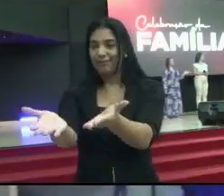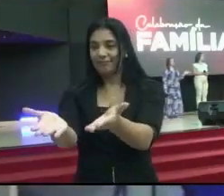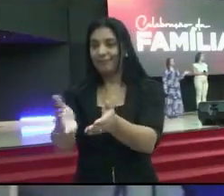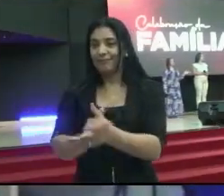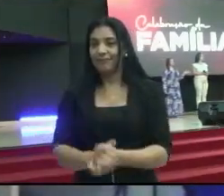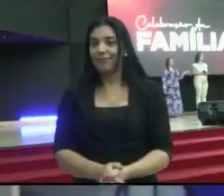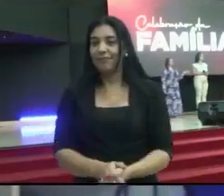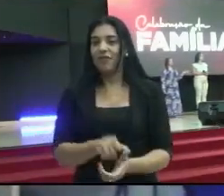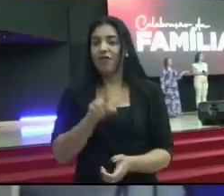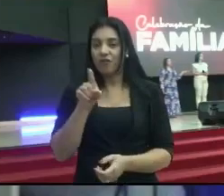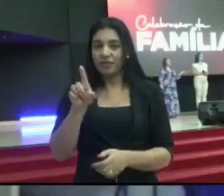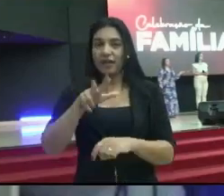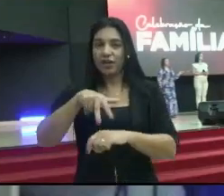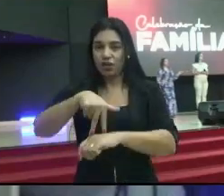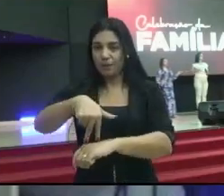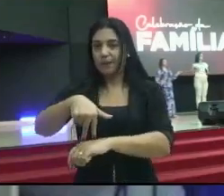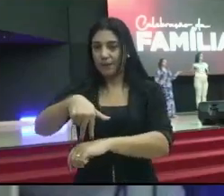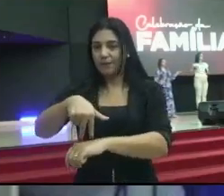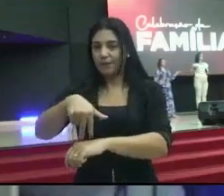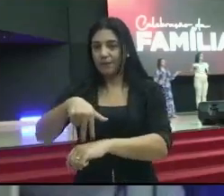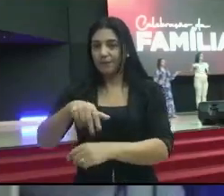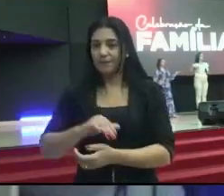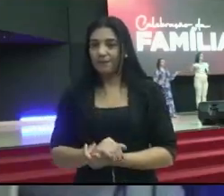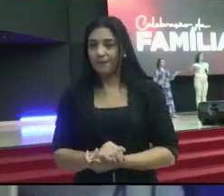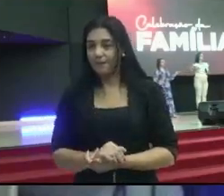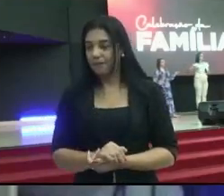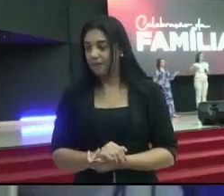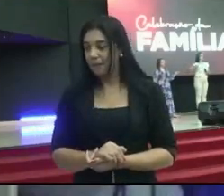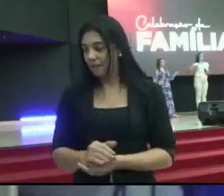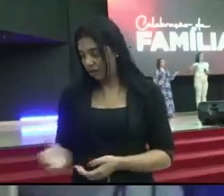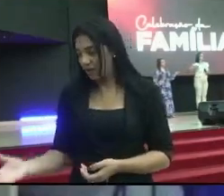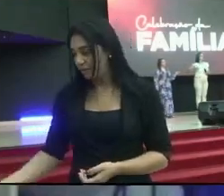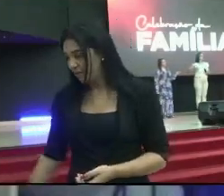Eu quero que você esteja de pé.